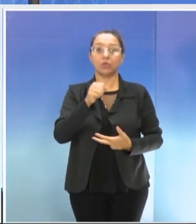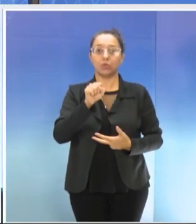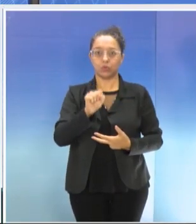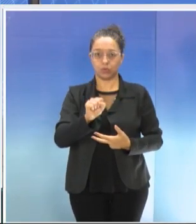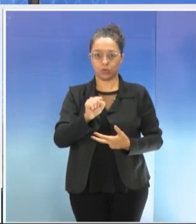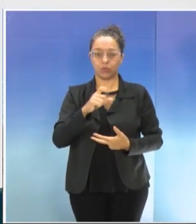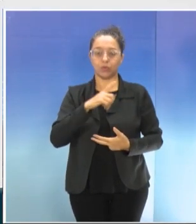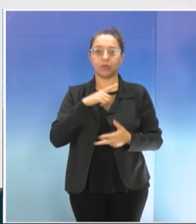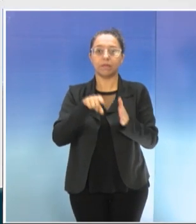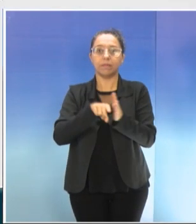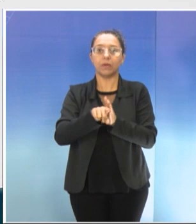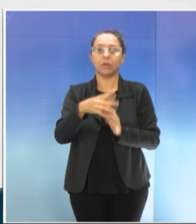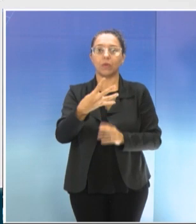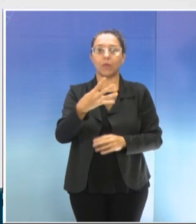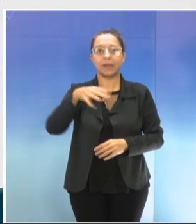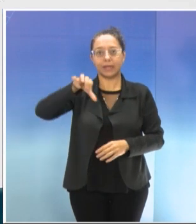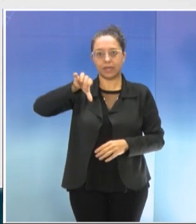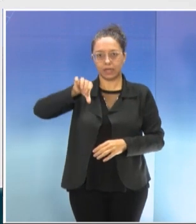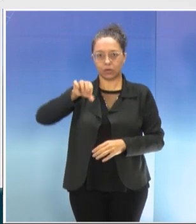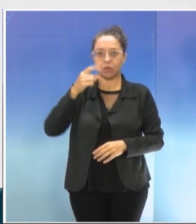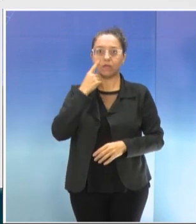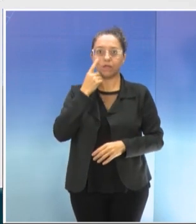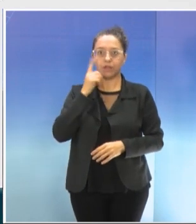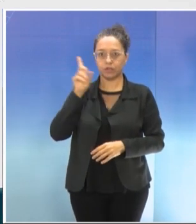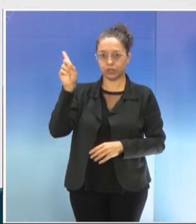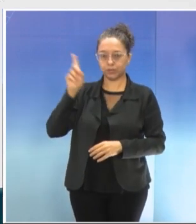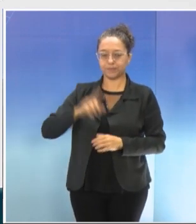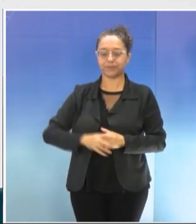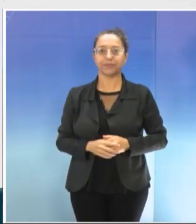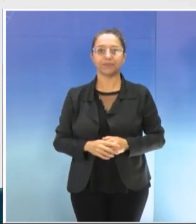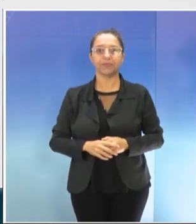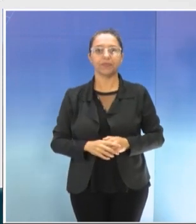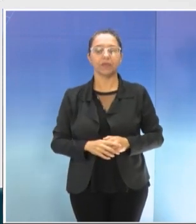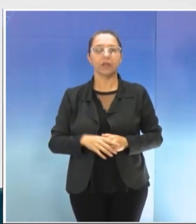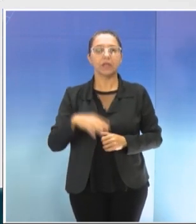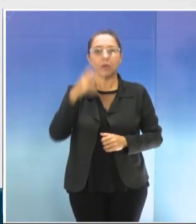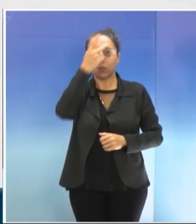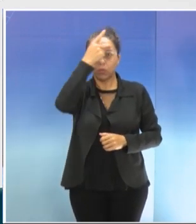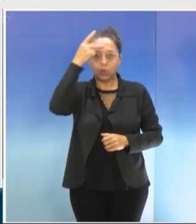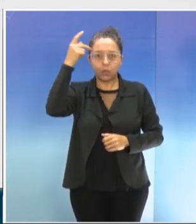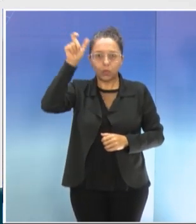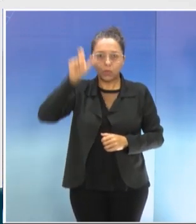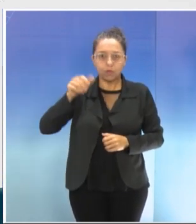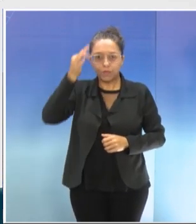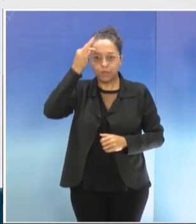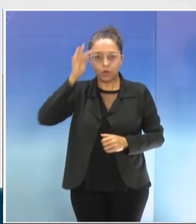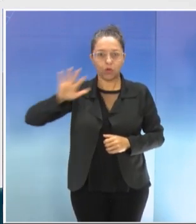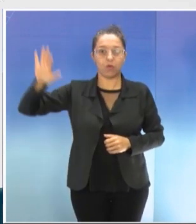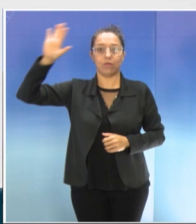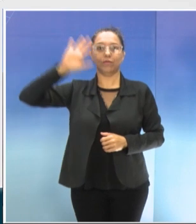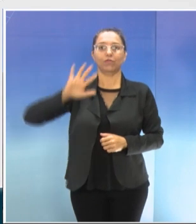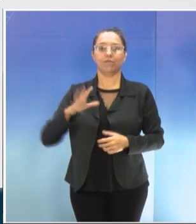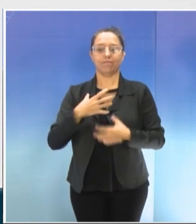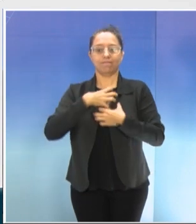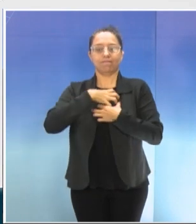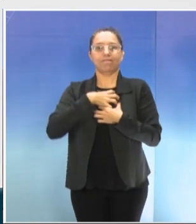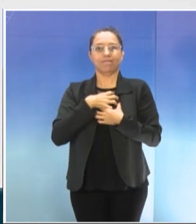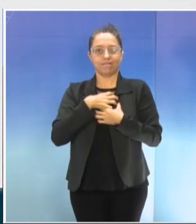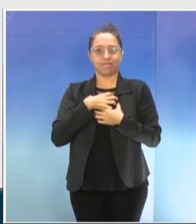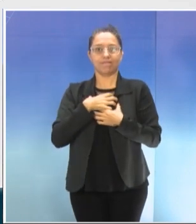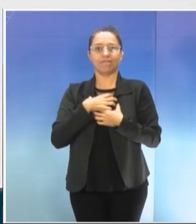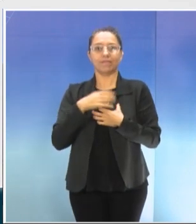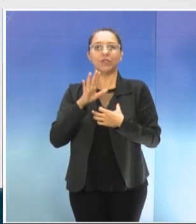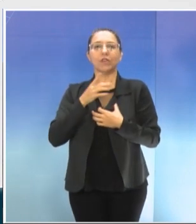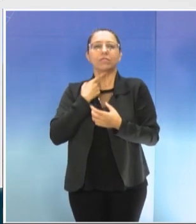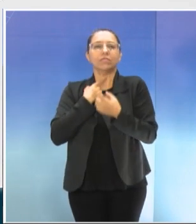filósofos. No Enem de 2018, nós temos a questão 49, que eu vou ler para vocês. O filósofo